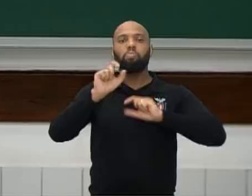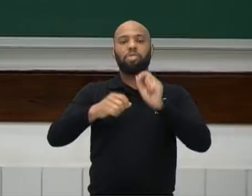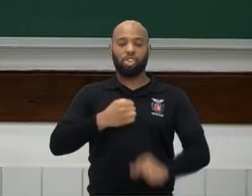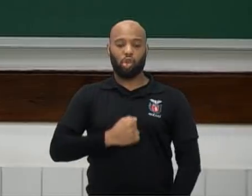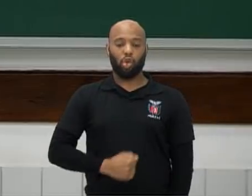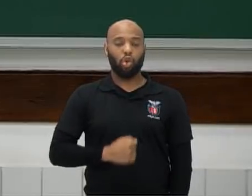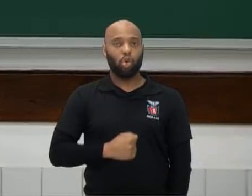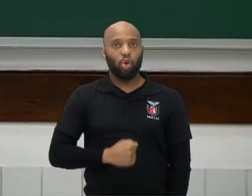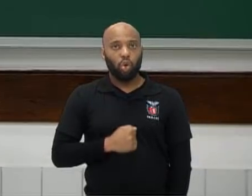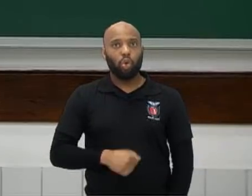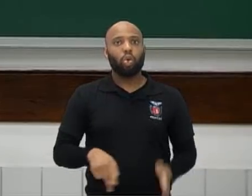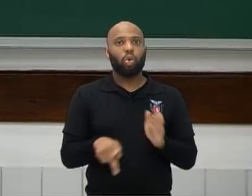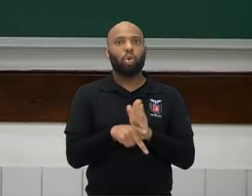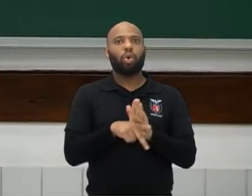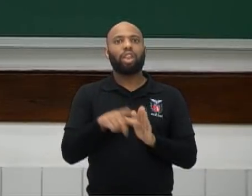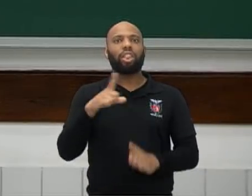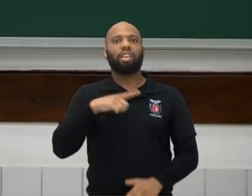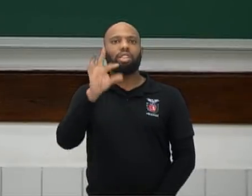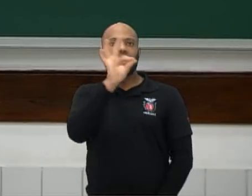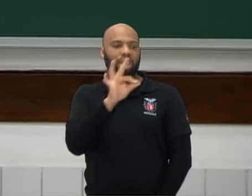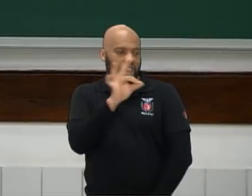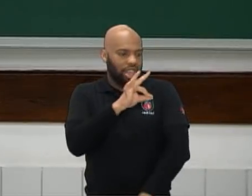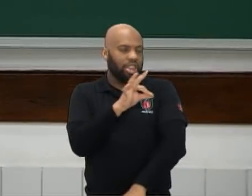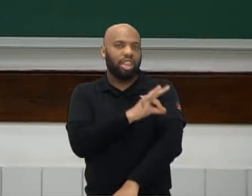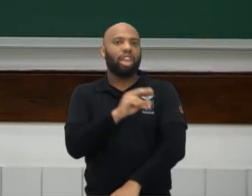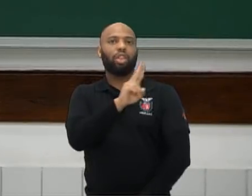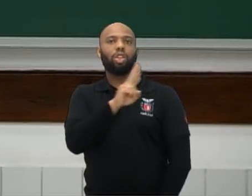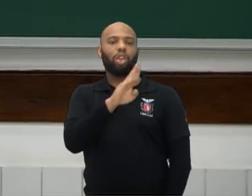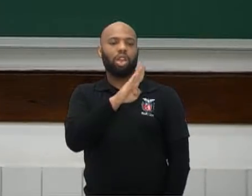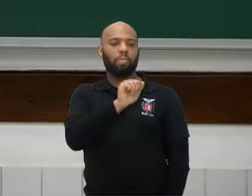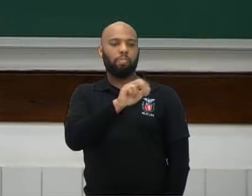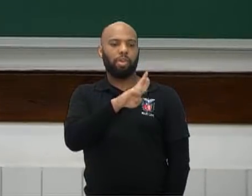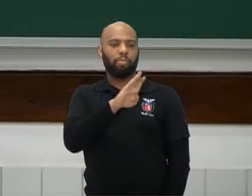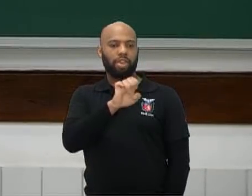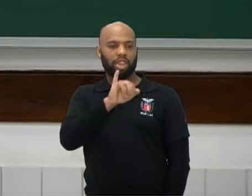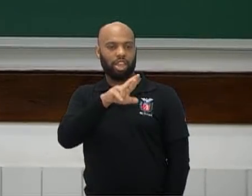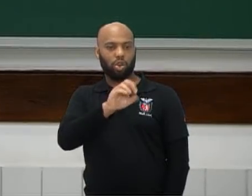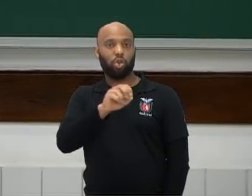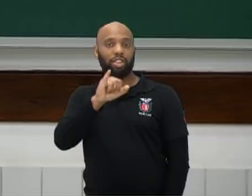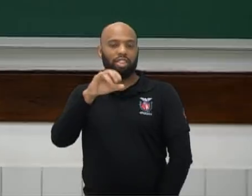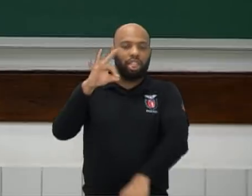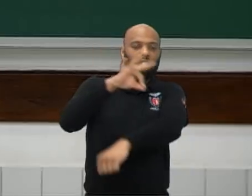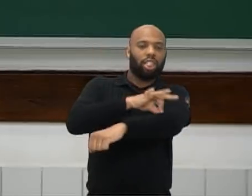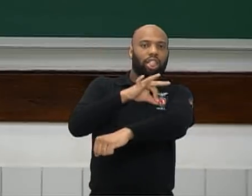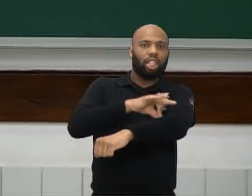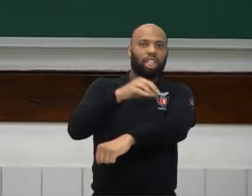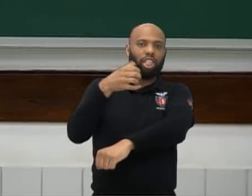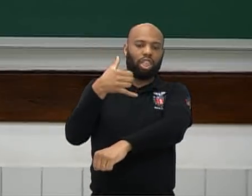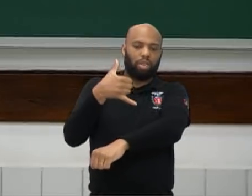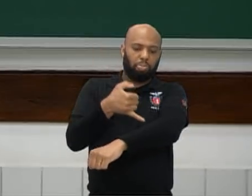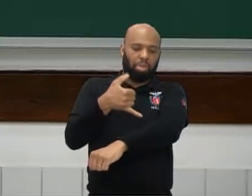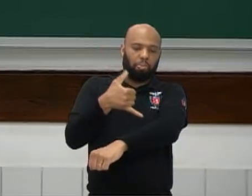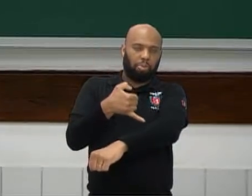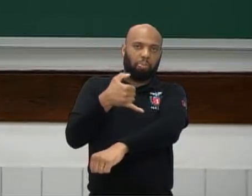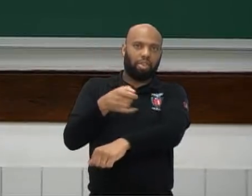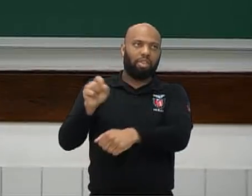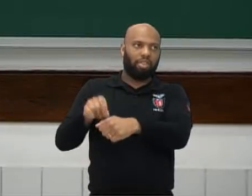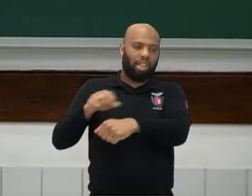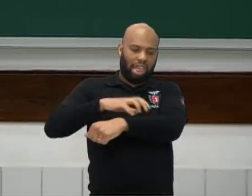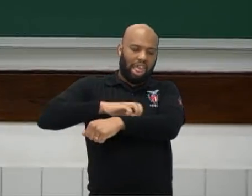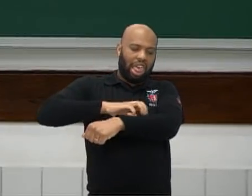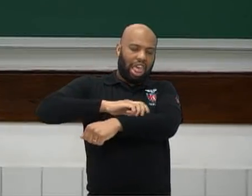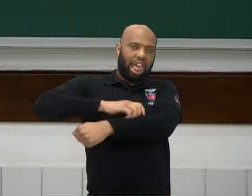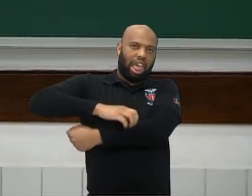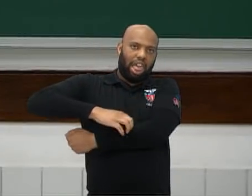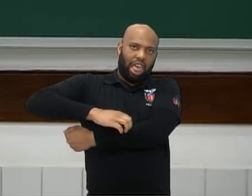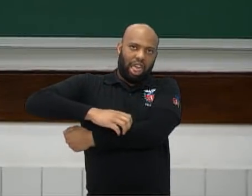fezes do inseto chamado barbeiro. Quando ele pica a pessoa, ele evacua e ele coça assim com as suas